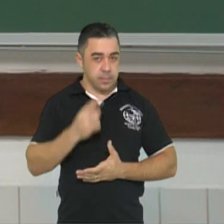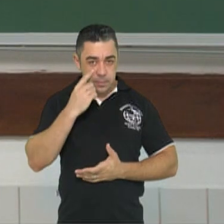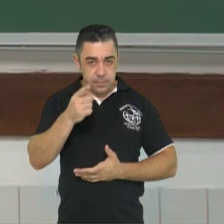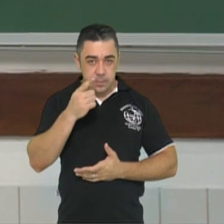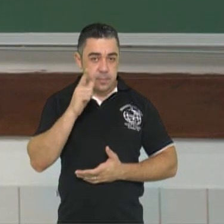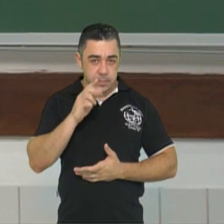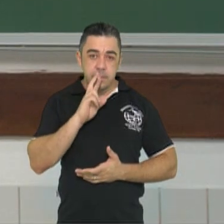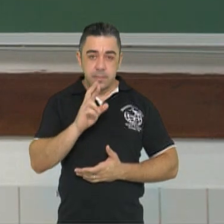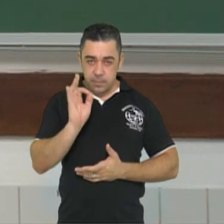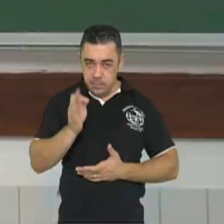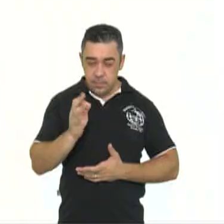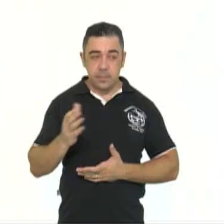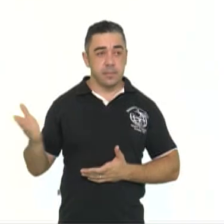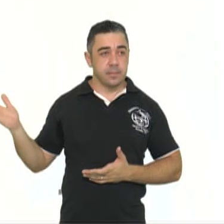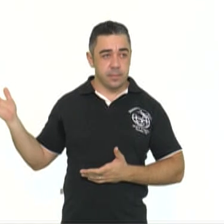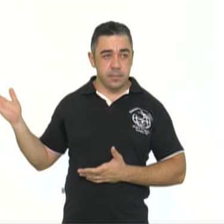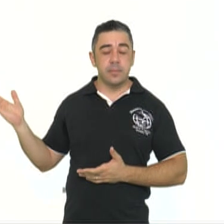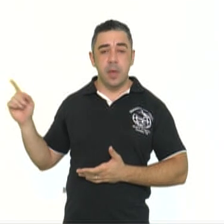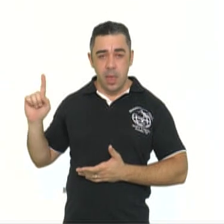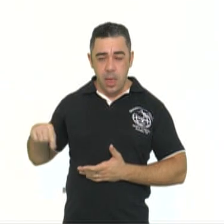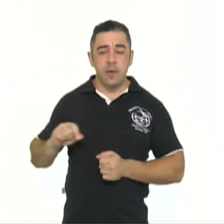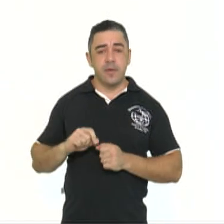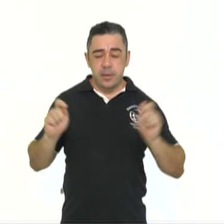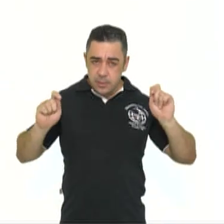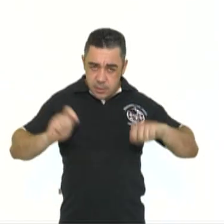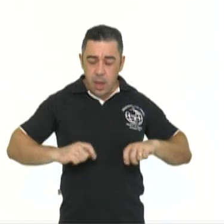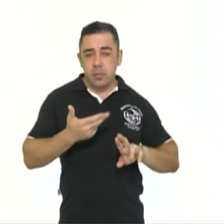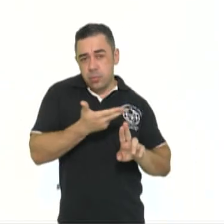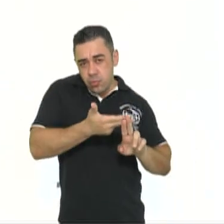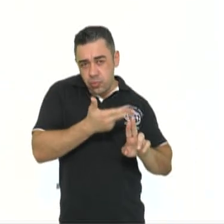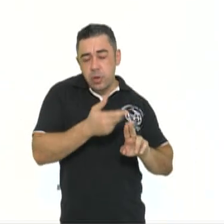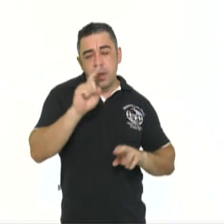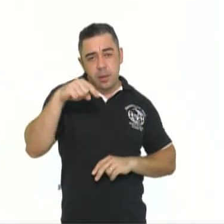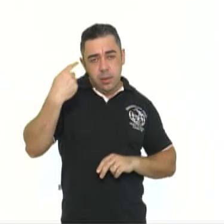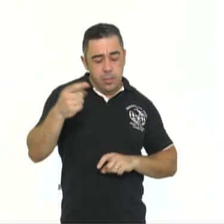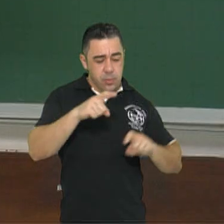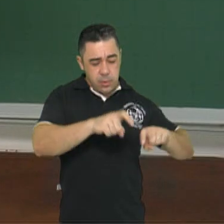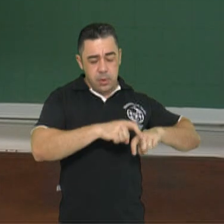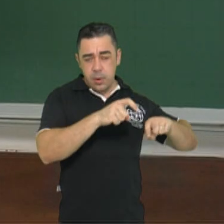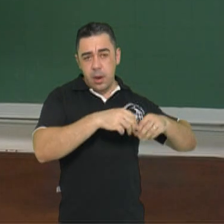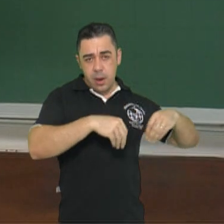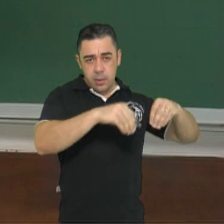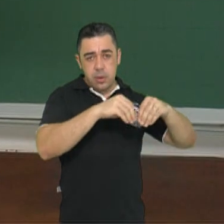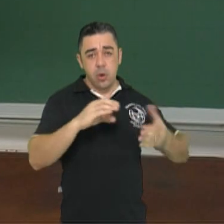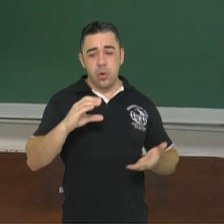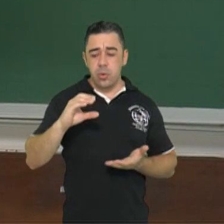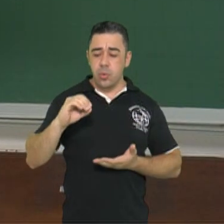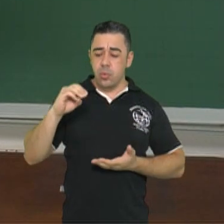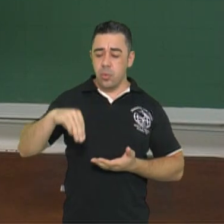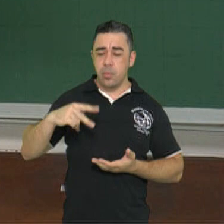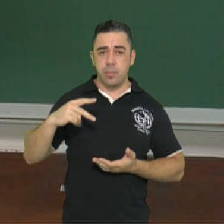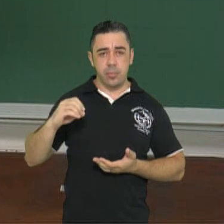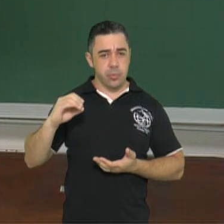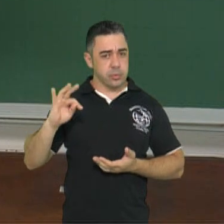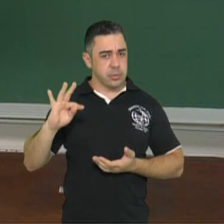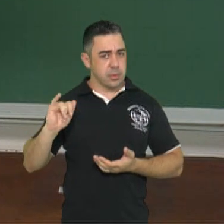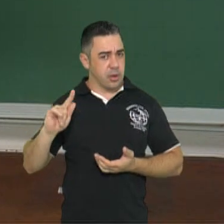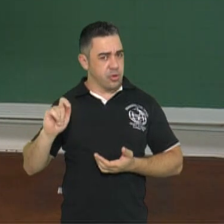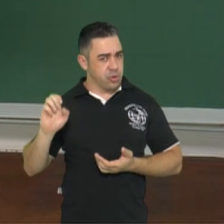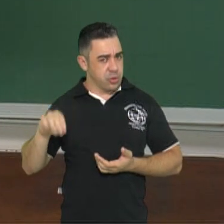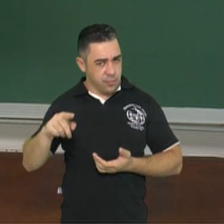ver se você acertou, gente. Aqui, né? Gera um produto possível de utilização na agricultura. Compostagem, você já deve ter lembrado disso, né?